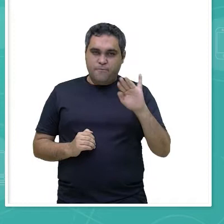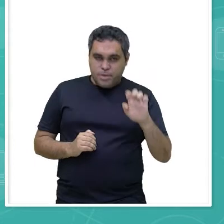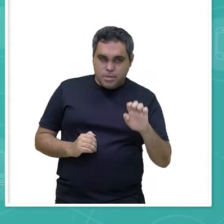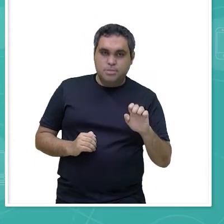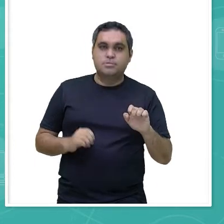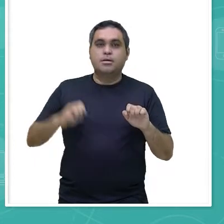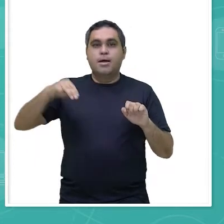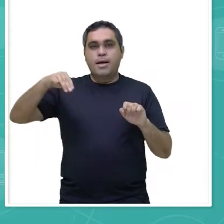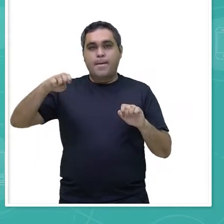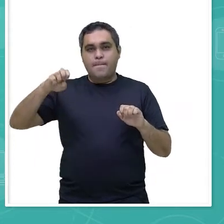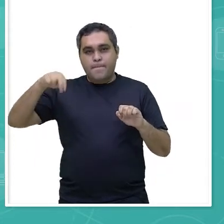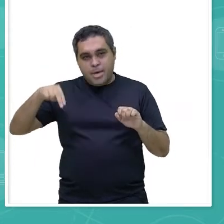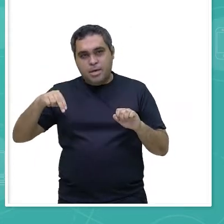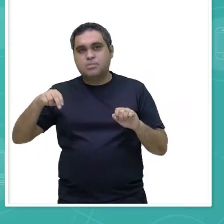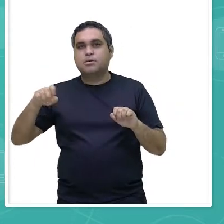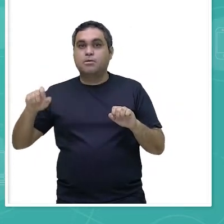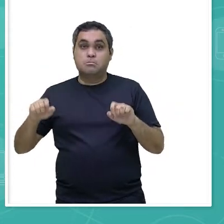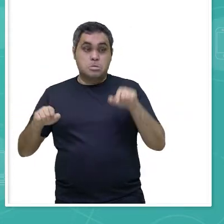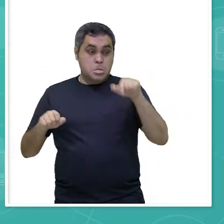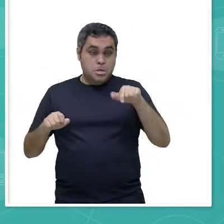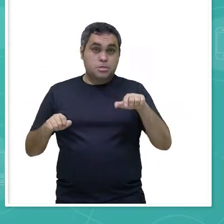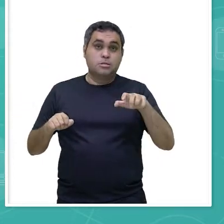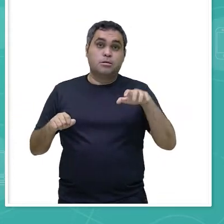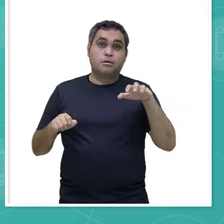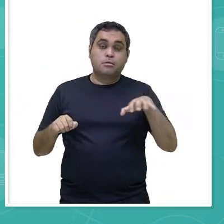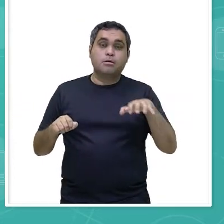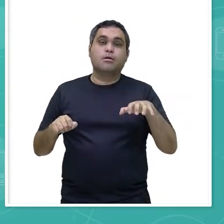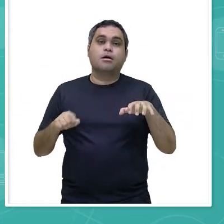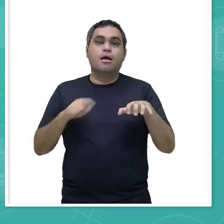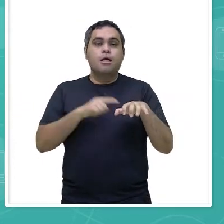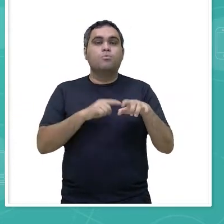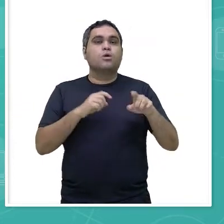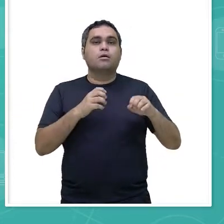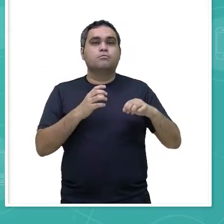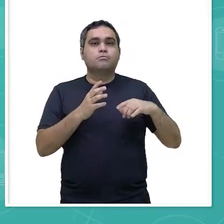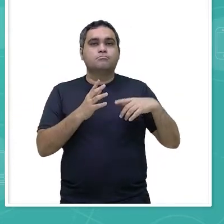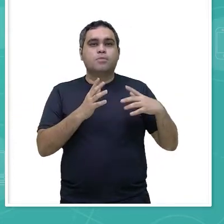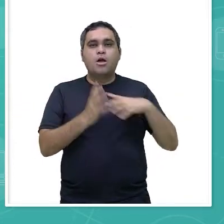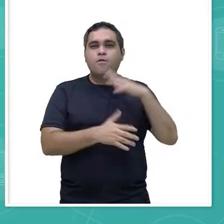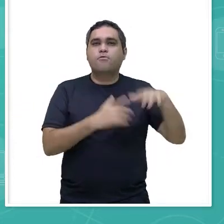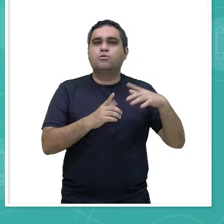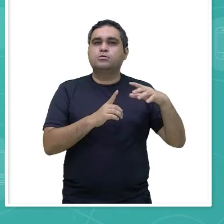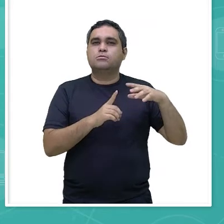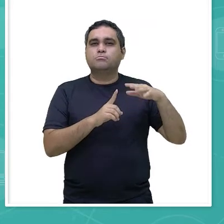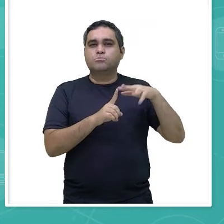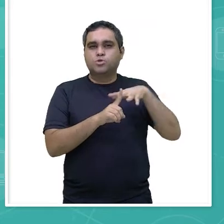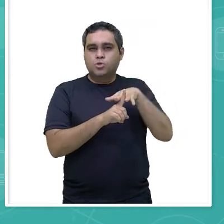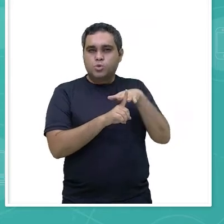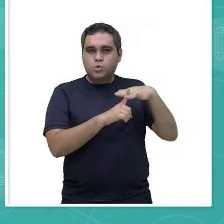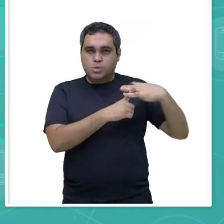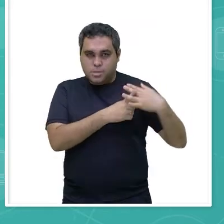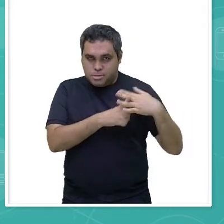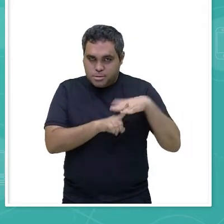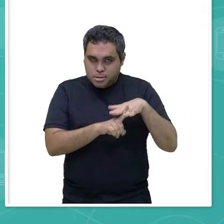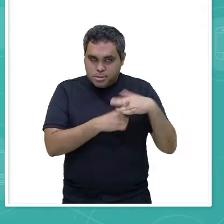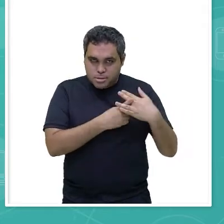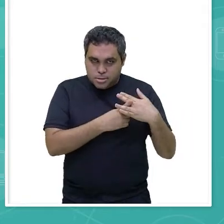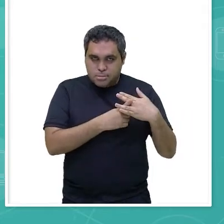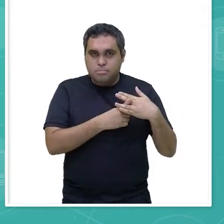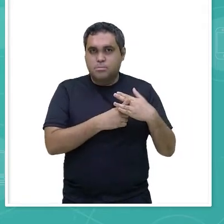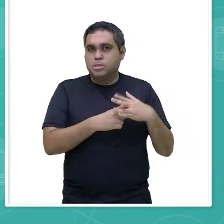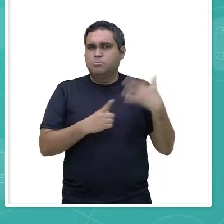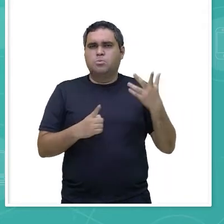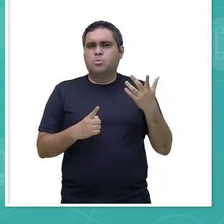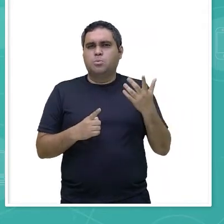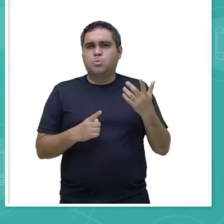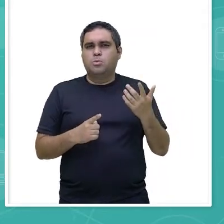significa maioria em russo, eles vão causar aí a Revolução Socialista e na ideia deles é sem passar por uma Revolução Burguesa.